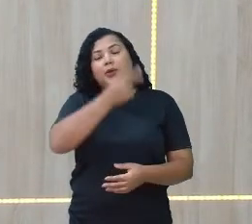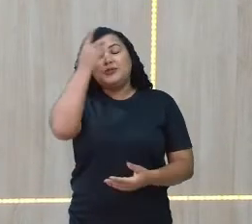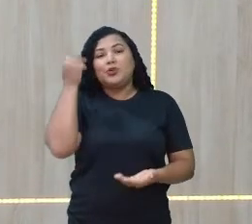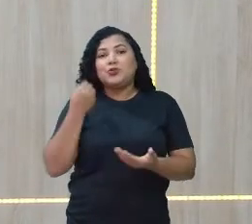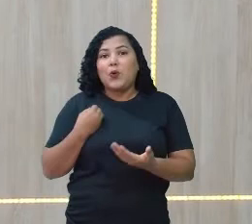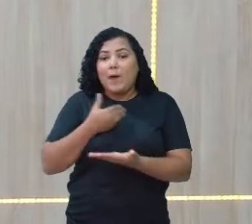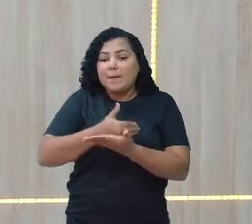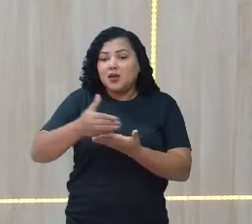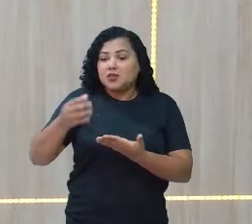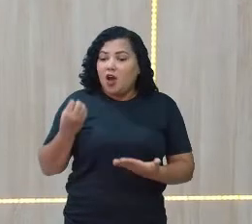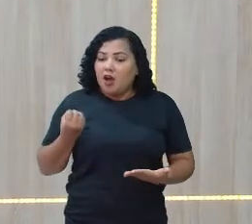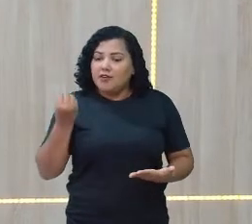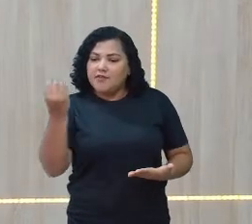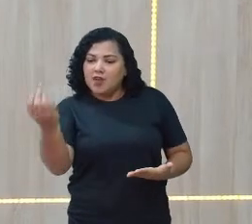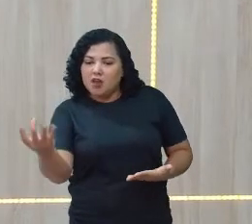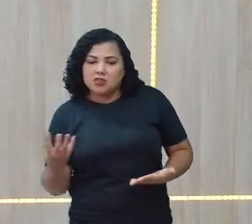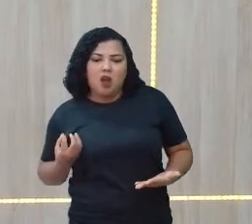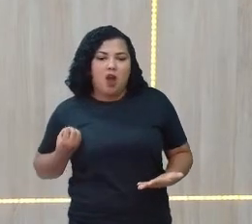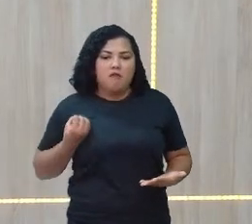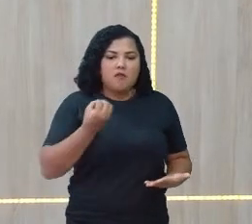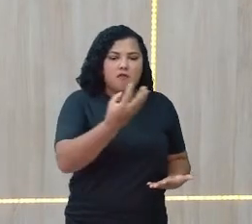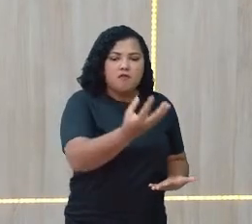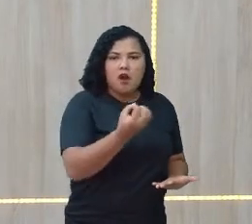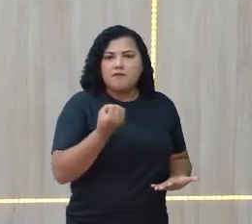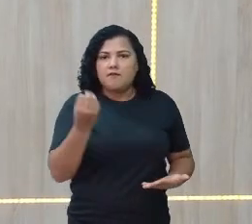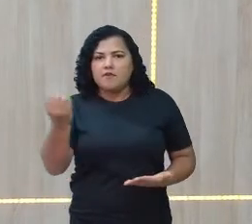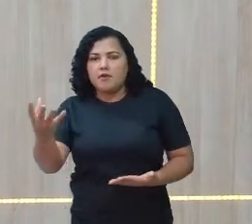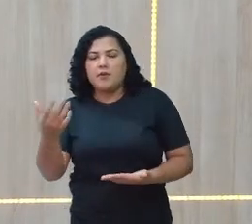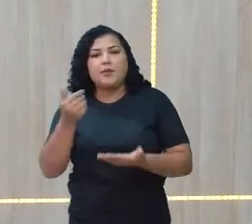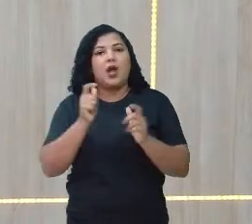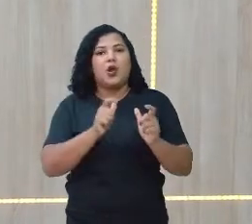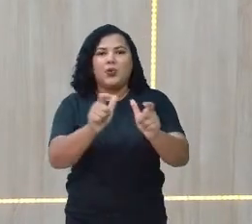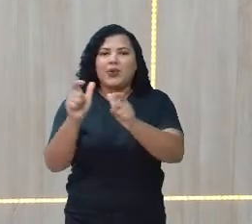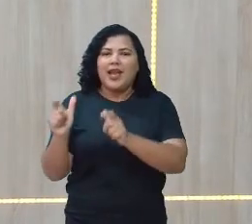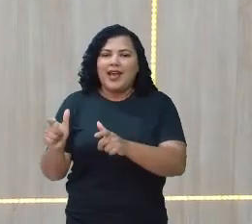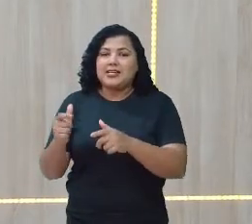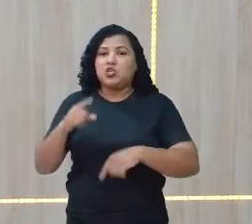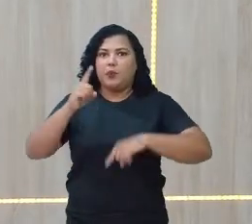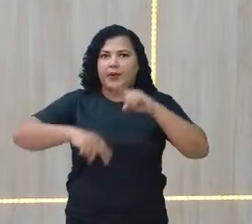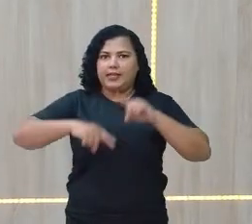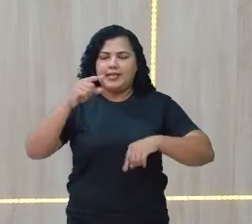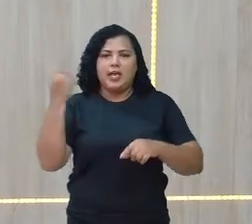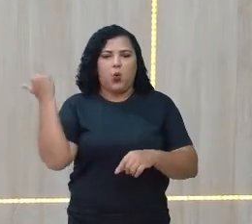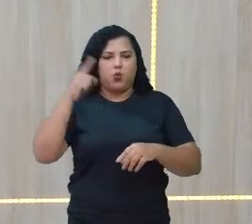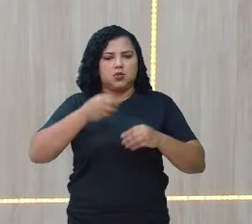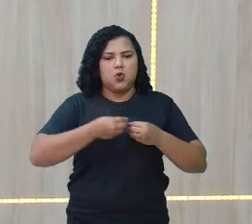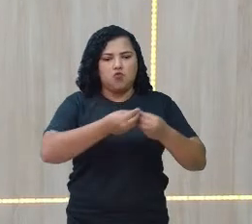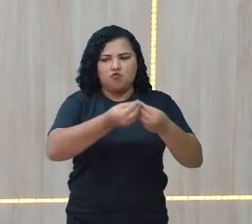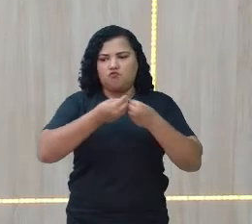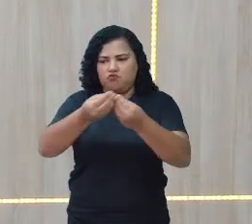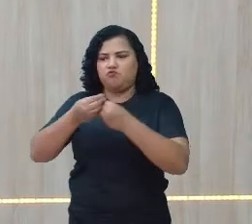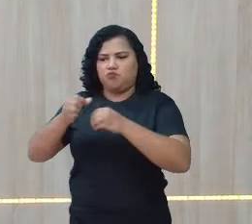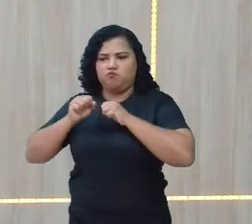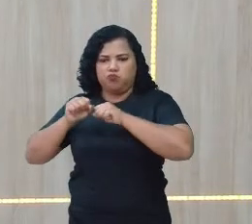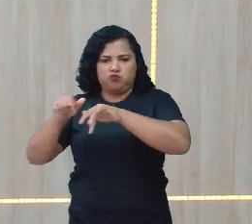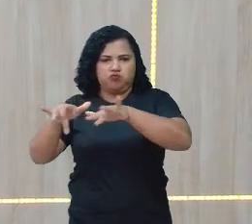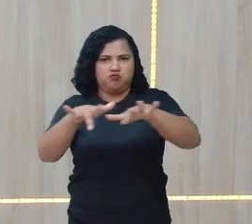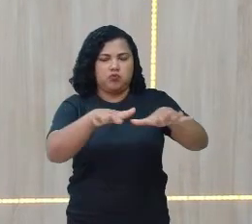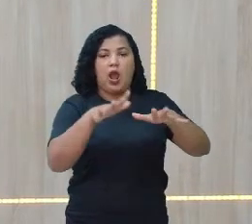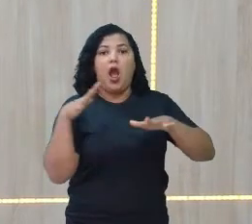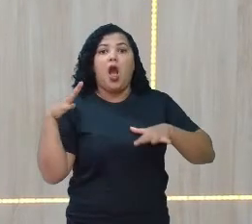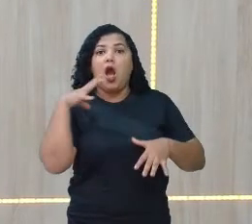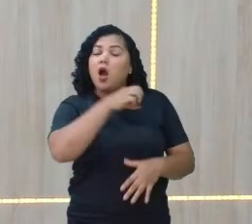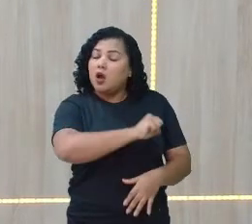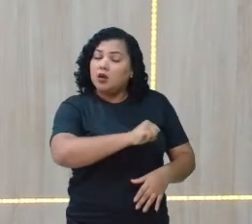possível, né, de forma mais eficaz, mais rápida, né, as mercadorias começaram a ser, né, transportadas muito mais